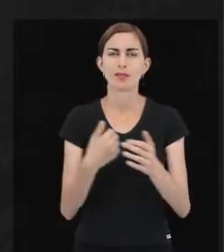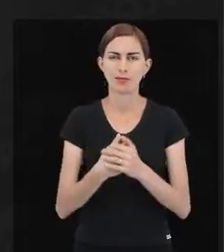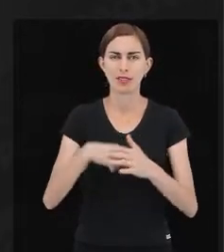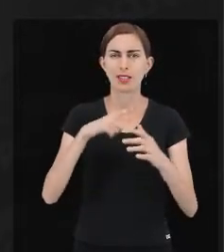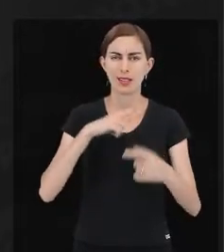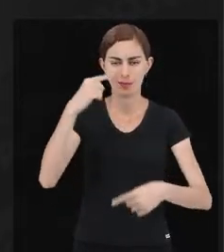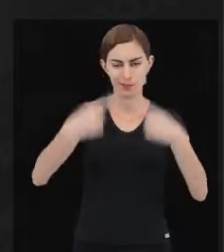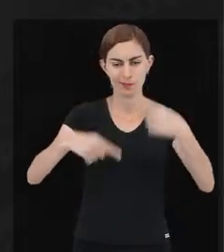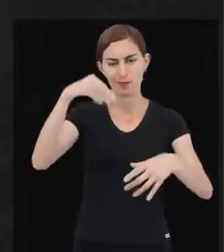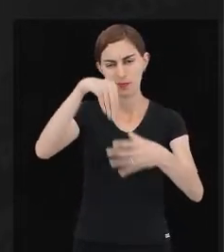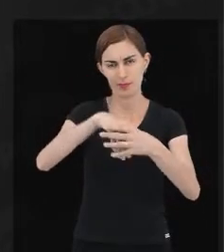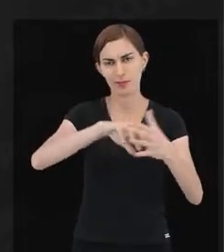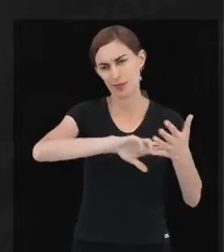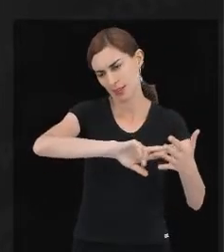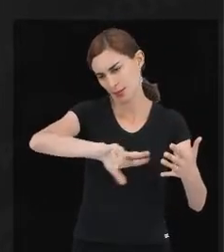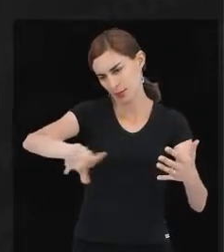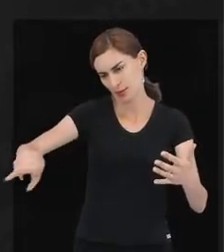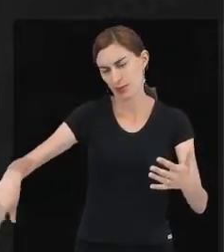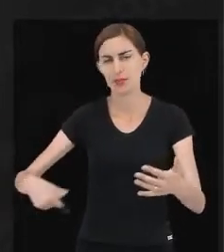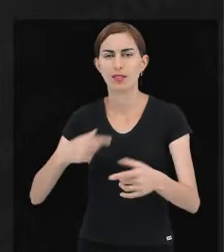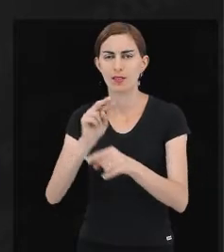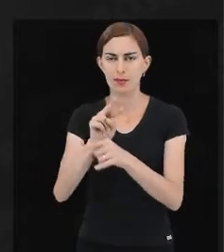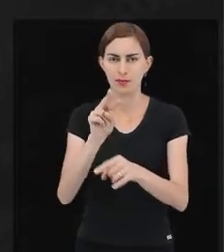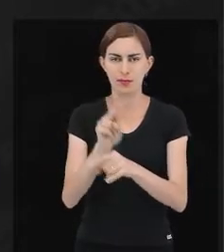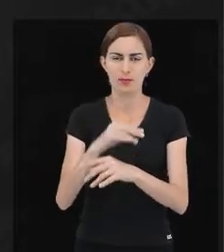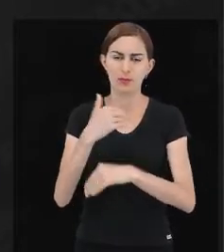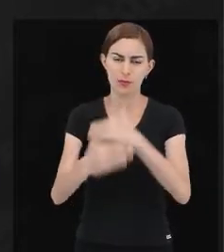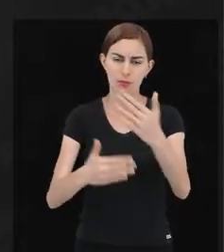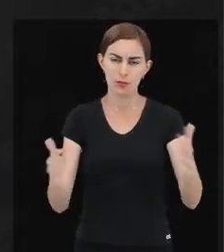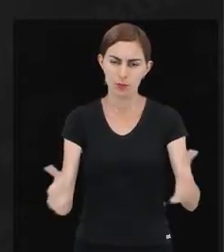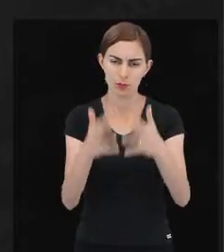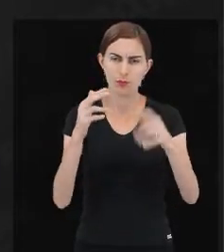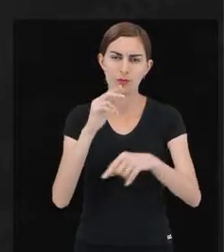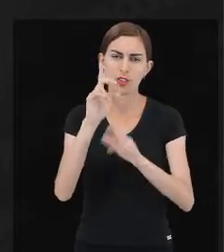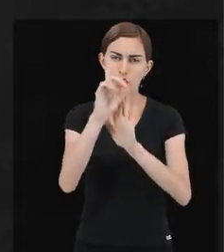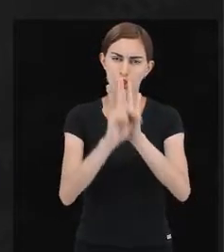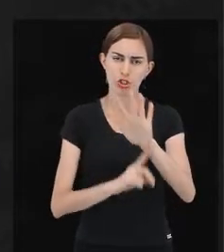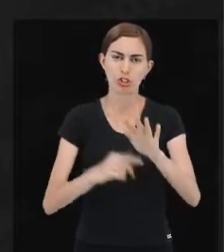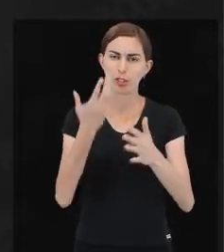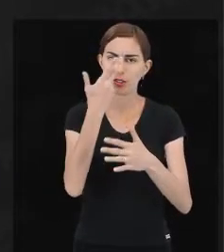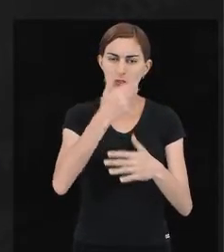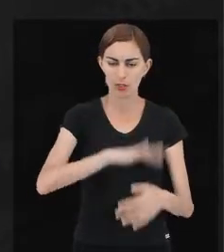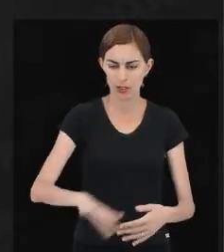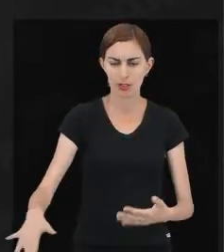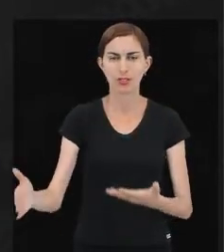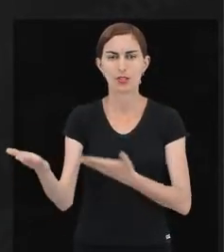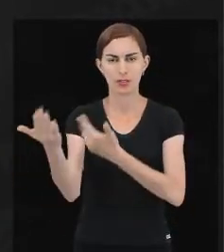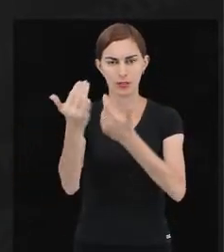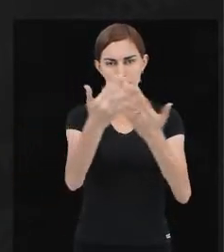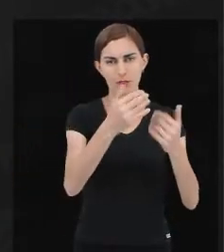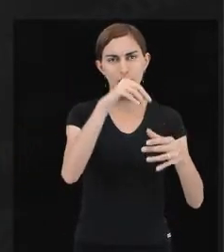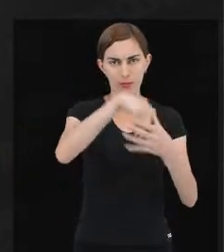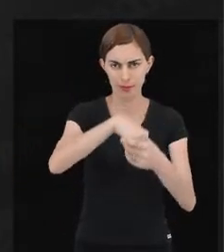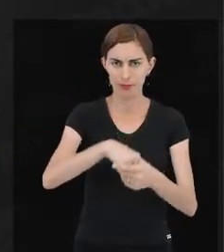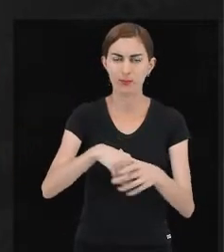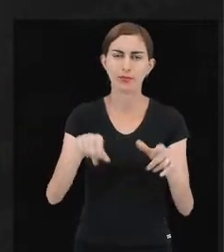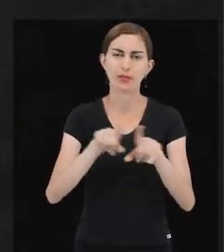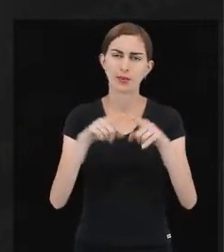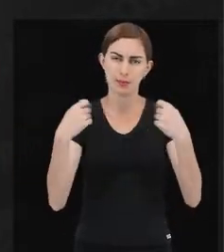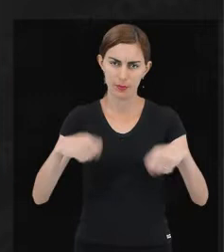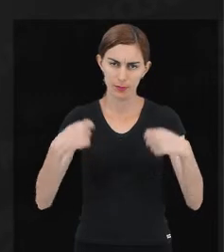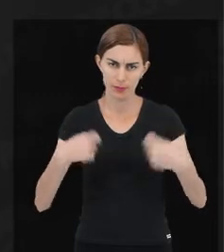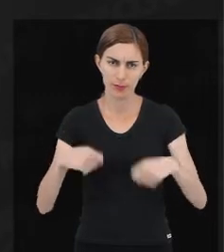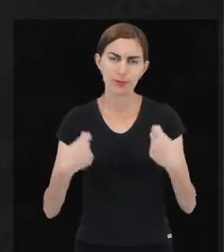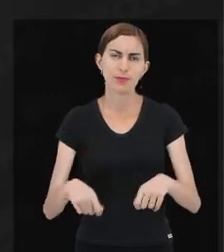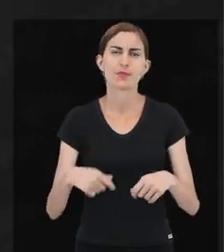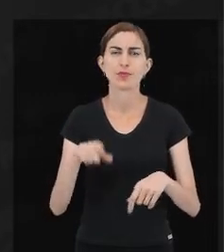integra diversas políticas públicas e diversos agentes para promover os direitos da criança e do adolescente em uma rede interna. Quando necessário, e